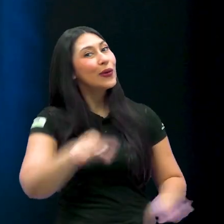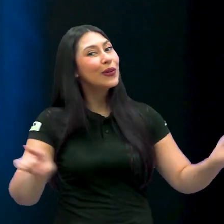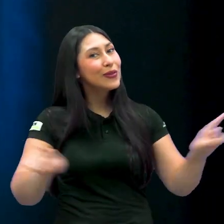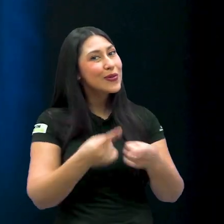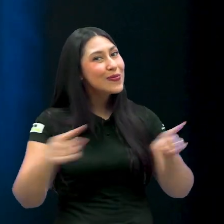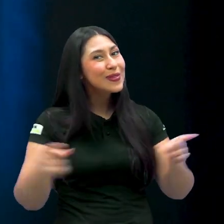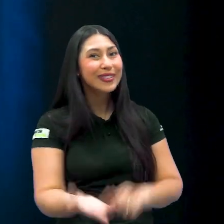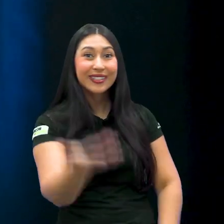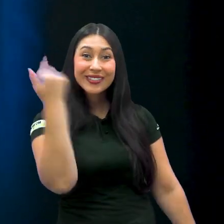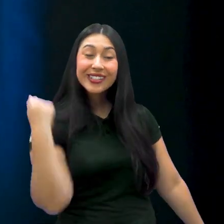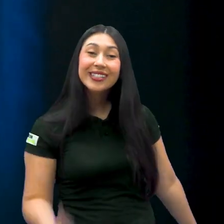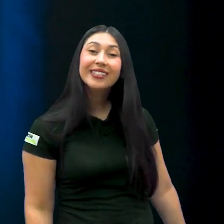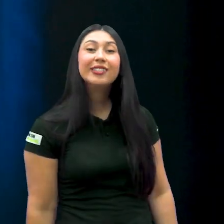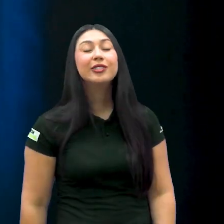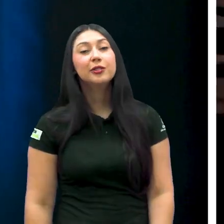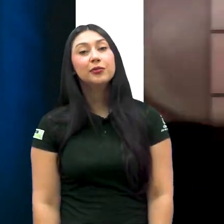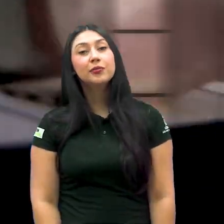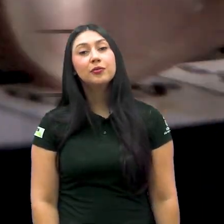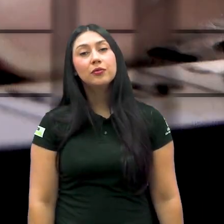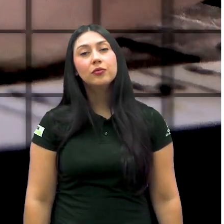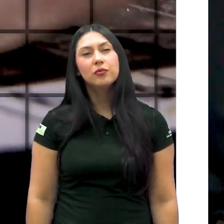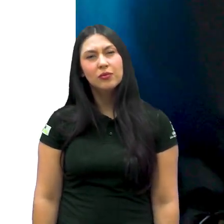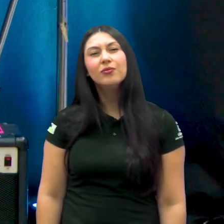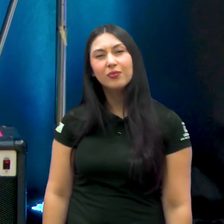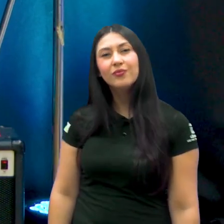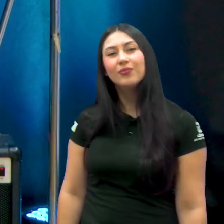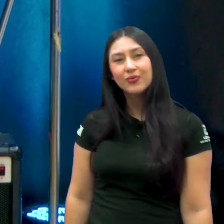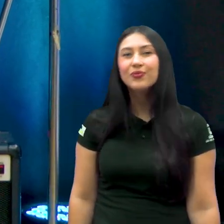ouvir mais uma música. Bora lá.